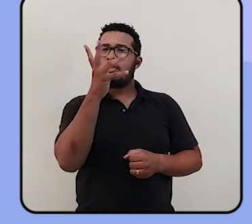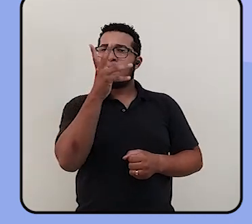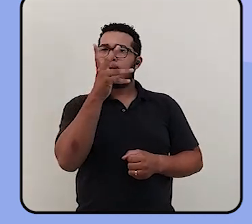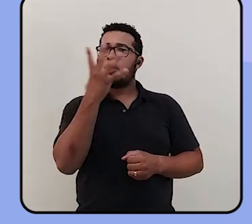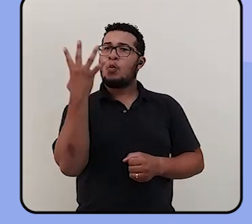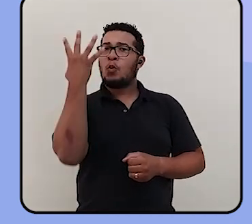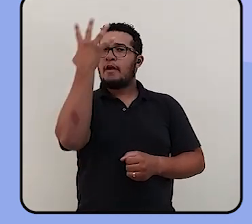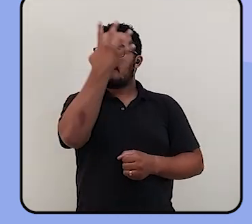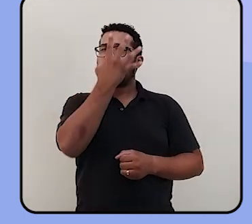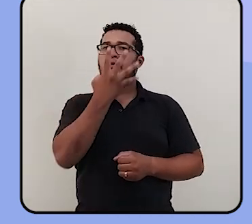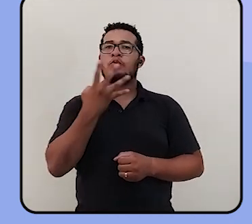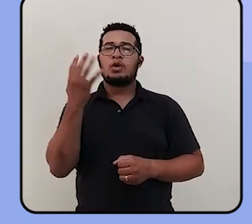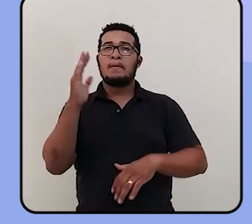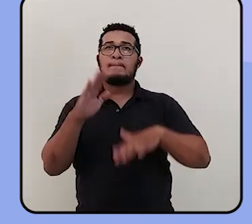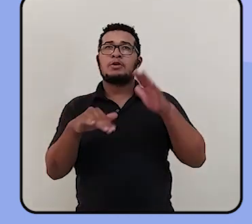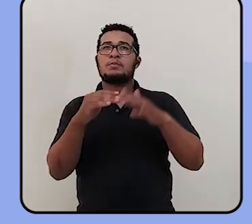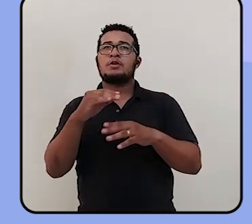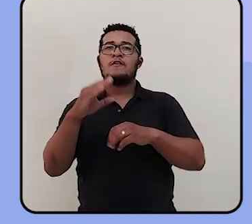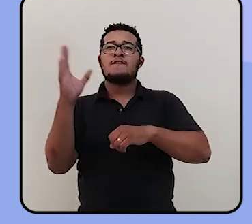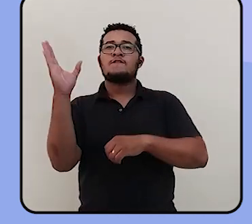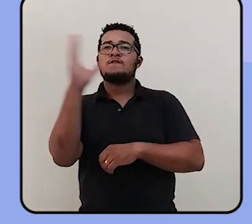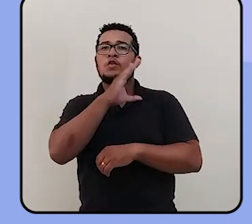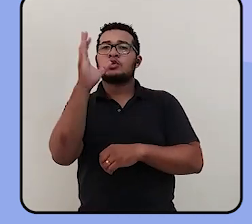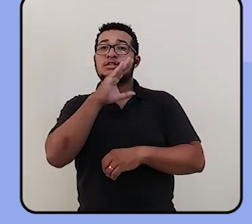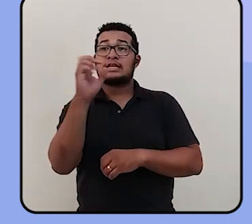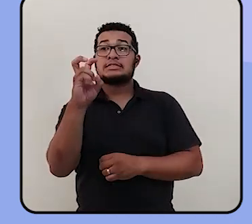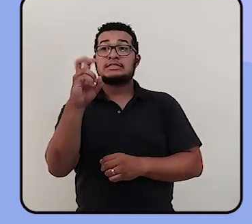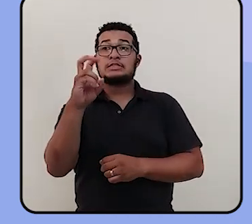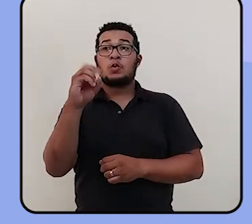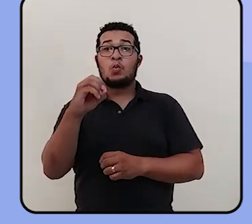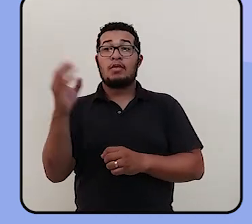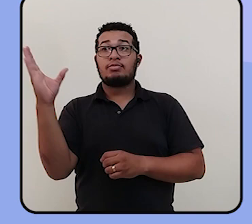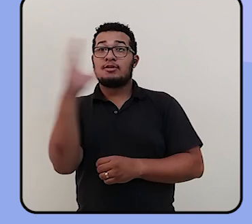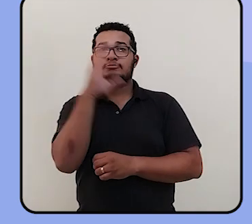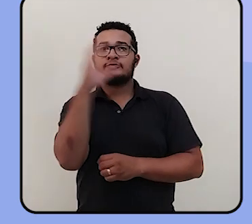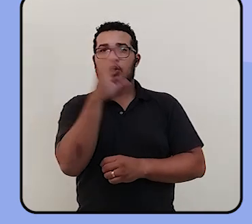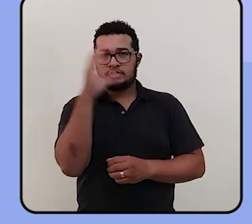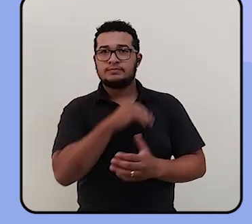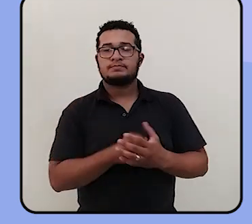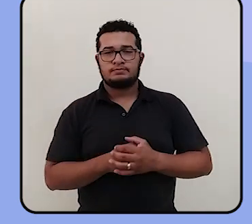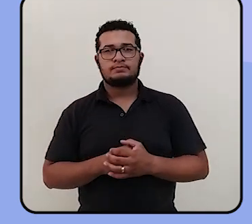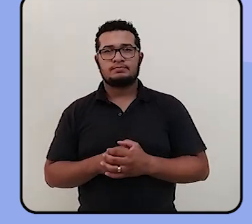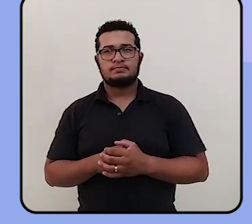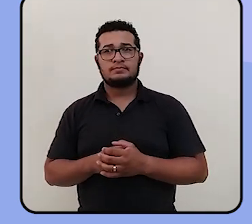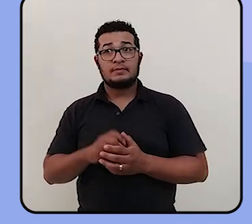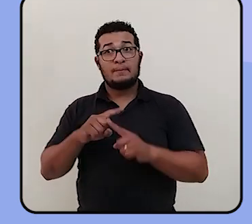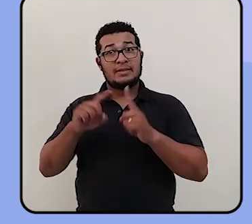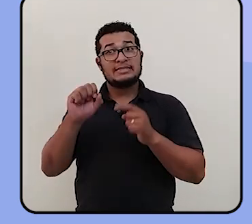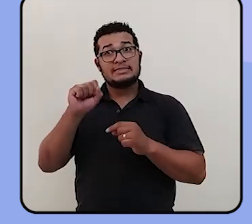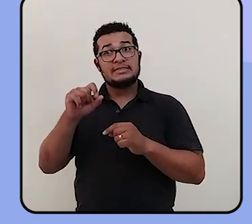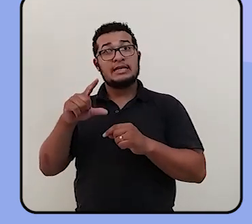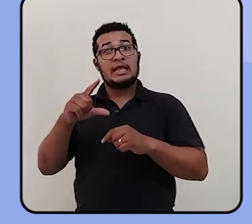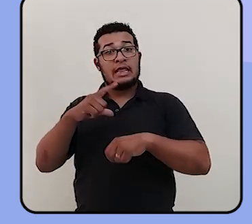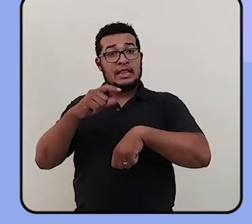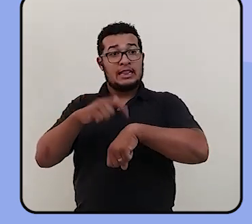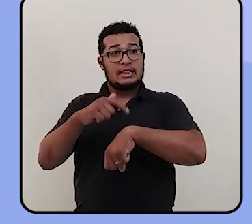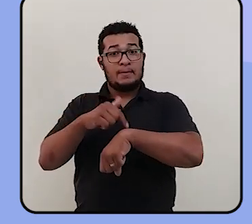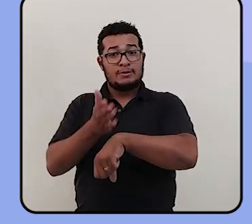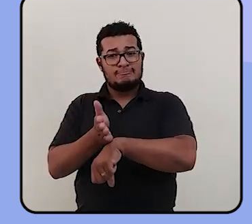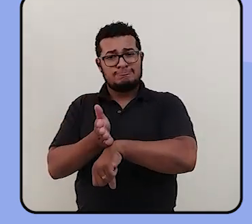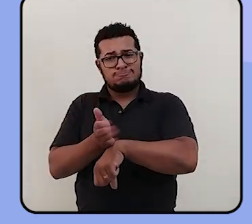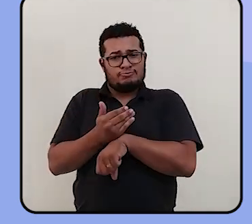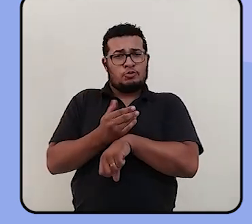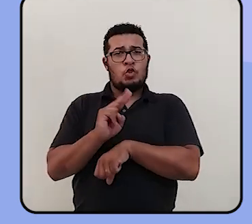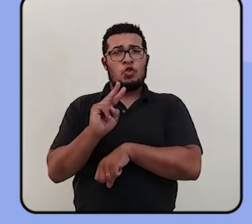percurso mantendo uma velocidade média de 50 km por hora. Caso ele quisesse reduzir esse